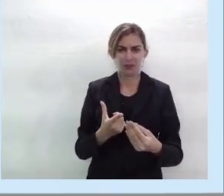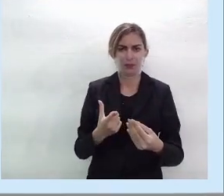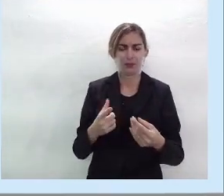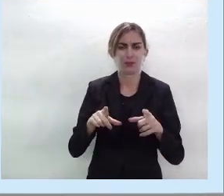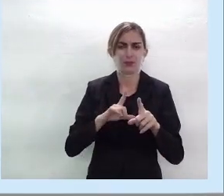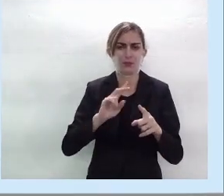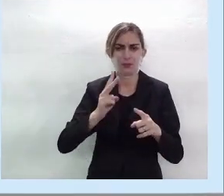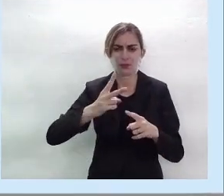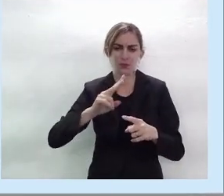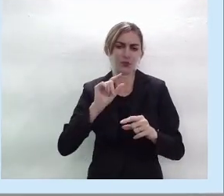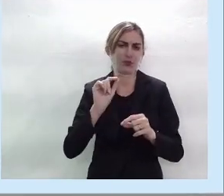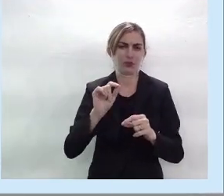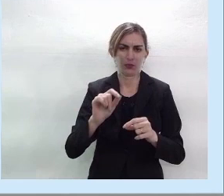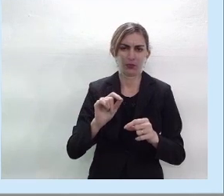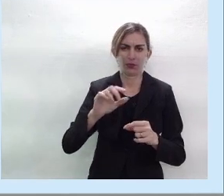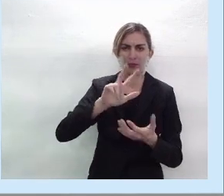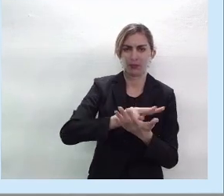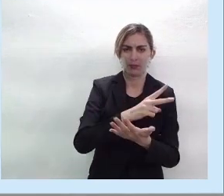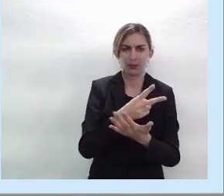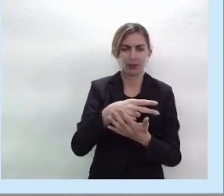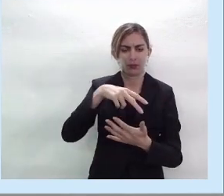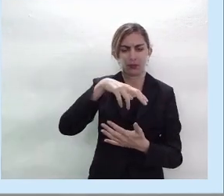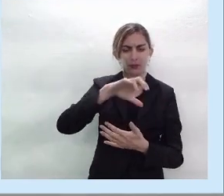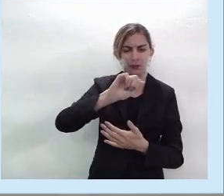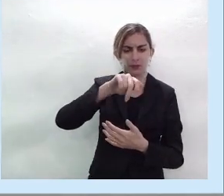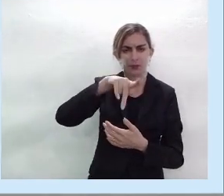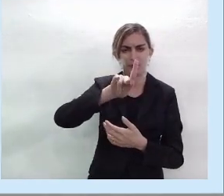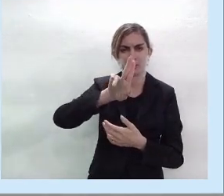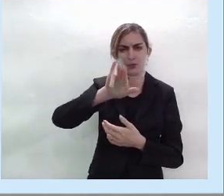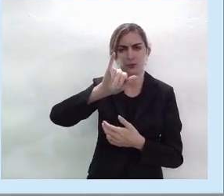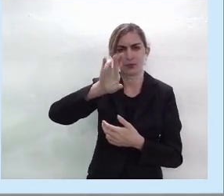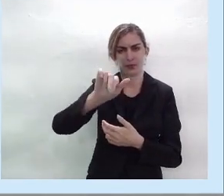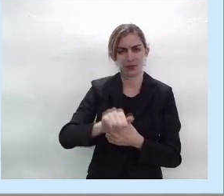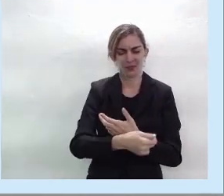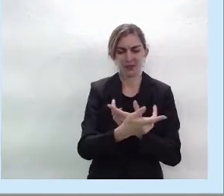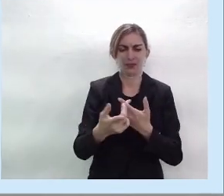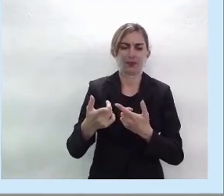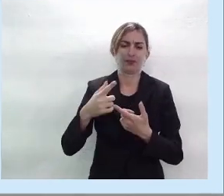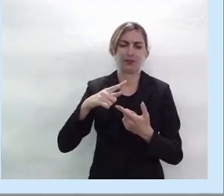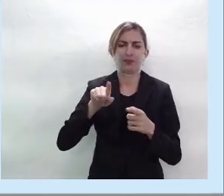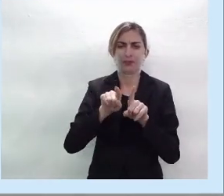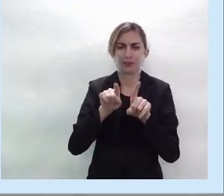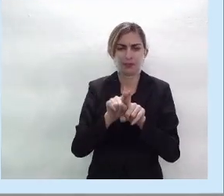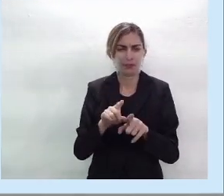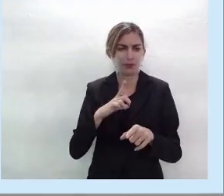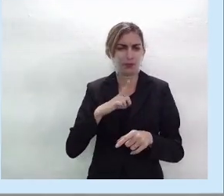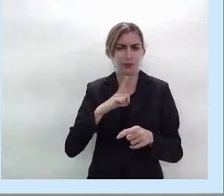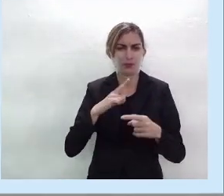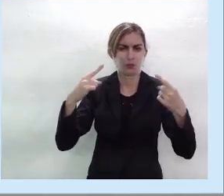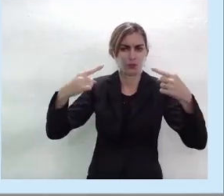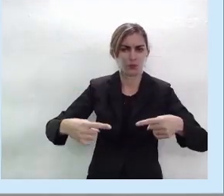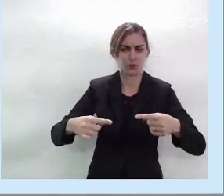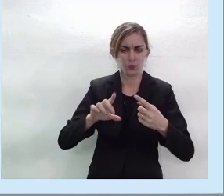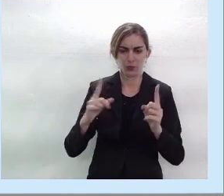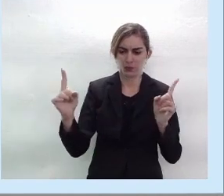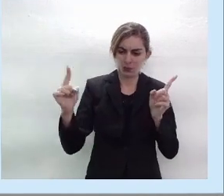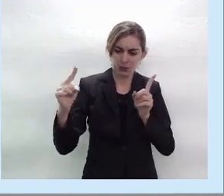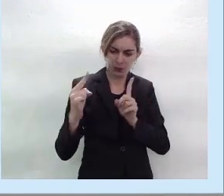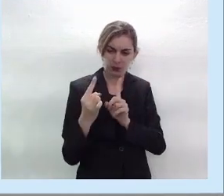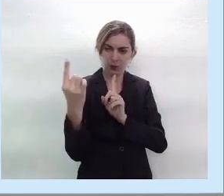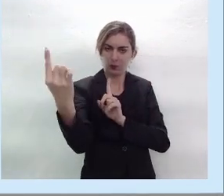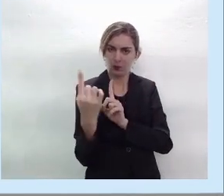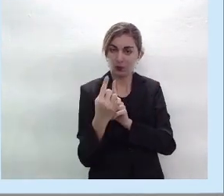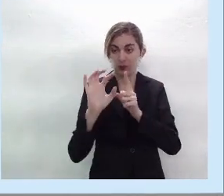como agarre seria justamente a capoeira. E em relação à espacialidade, se ela é uma luta de curta